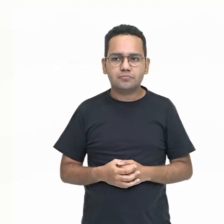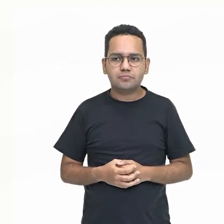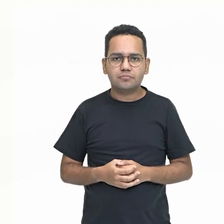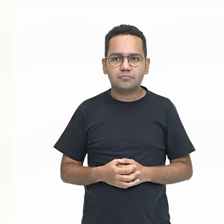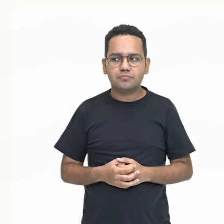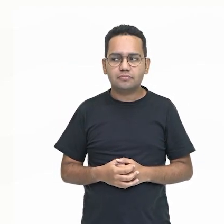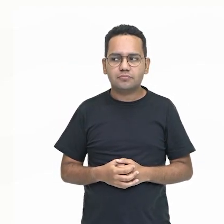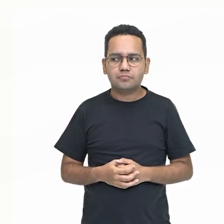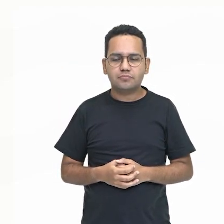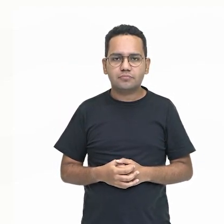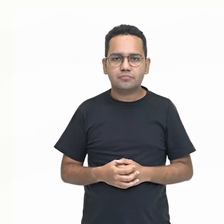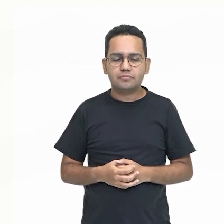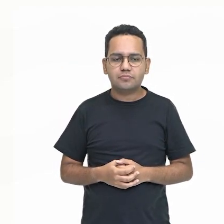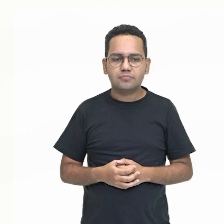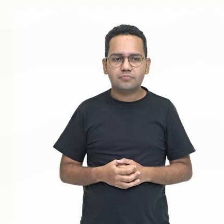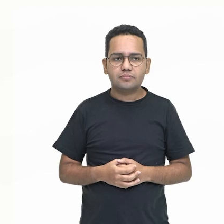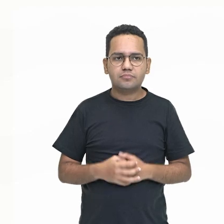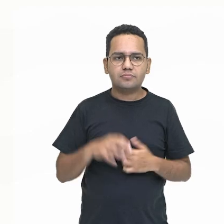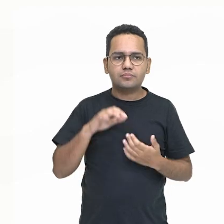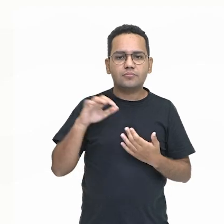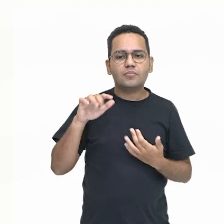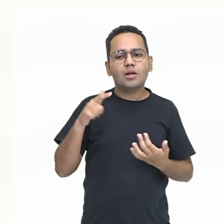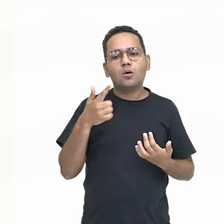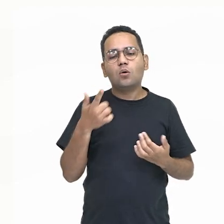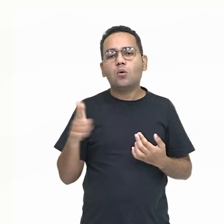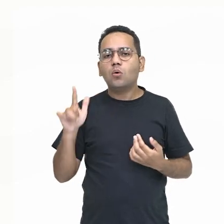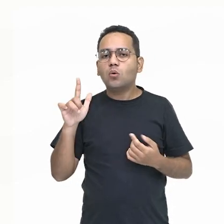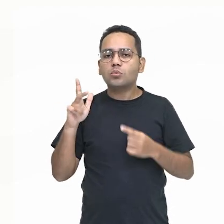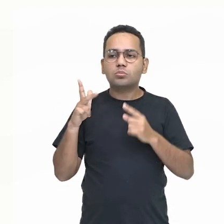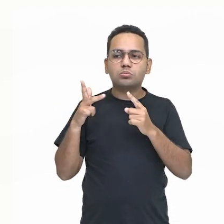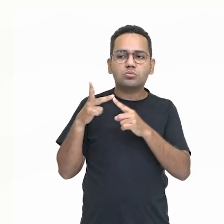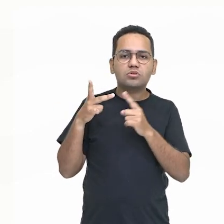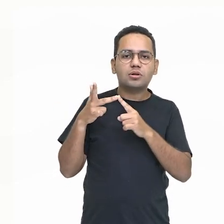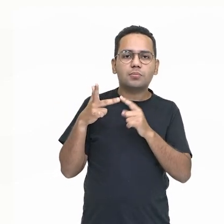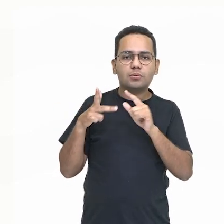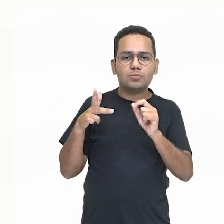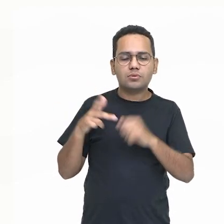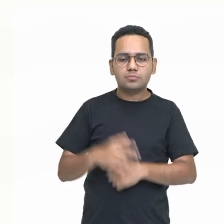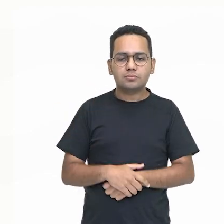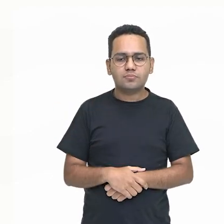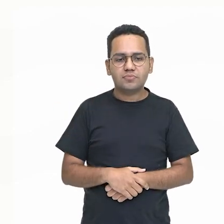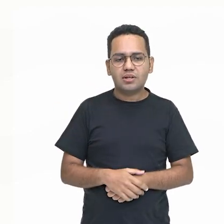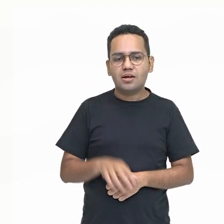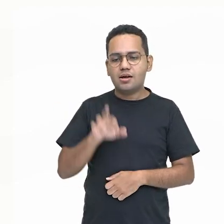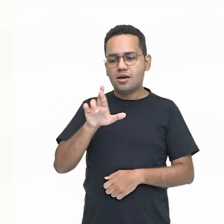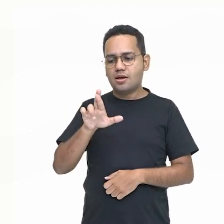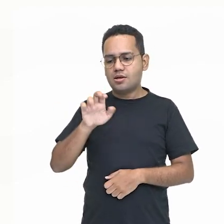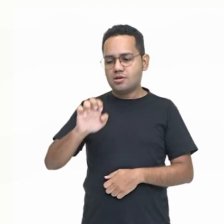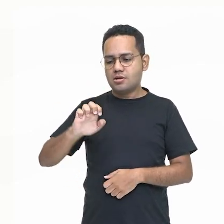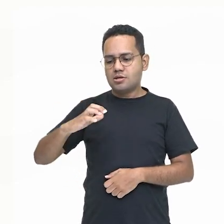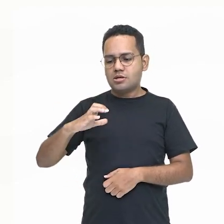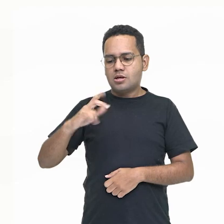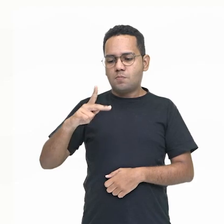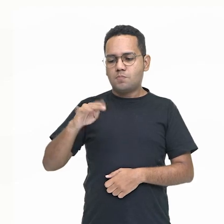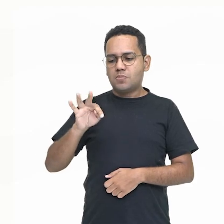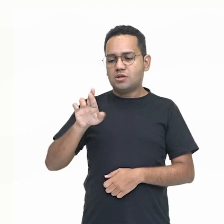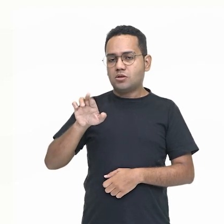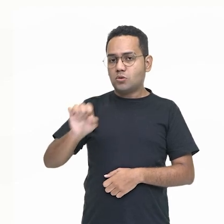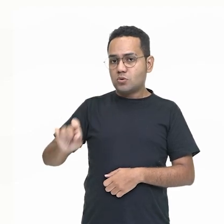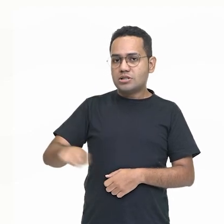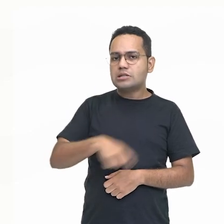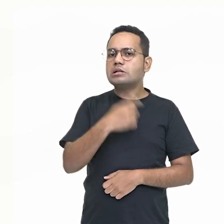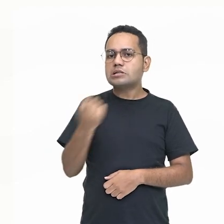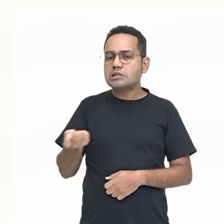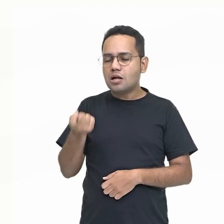elétrica. Outra coisa que temos aí são os receptores, que convertem